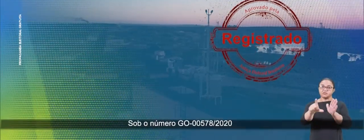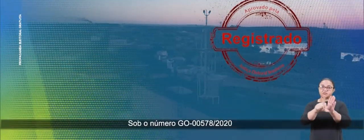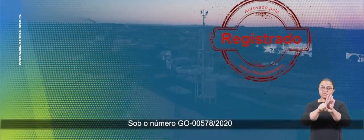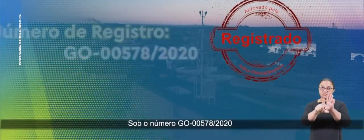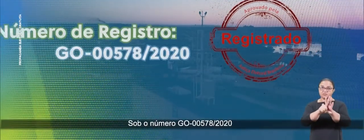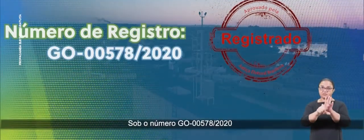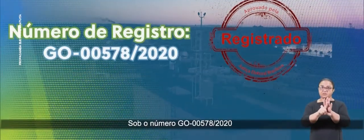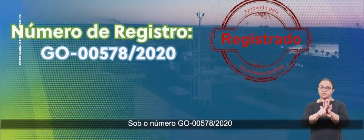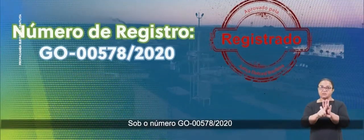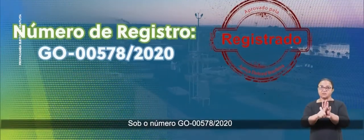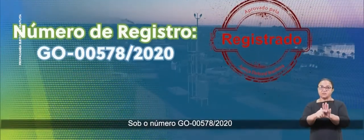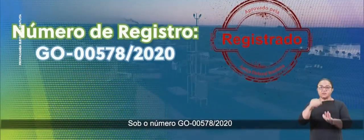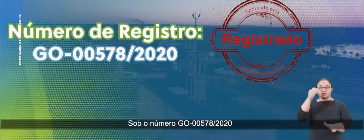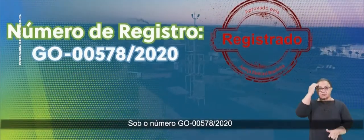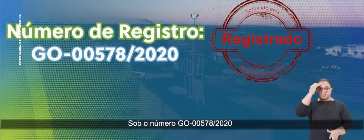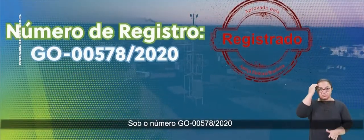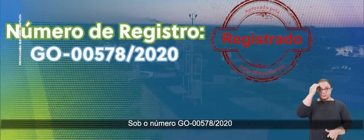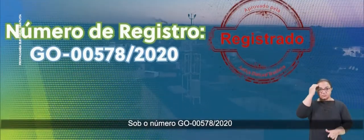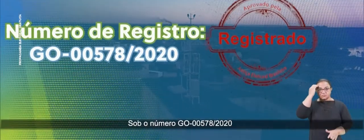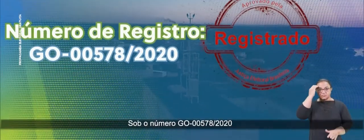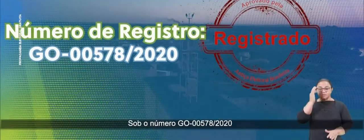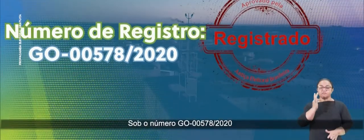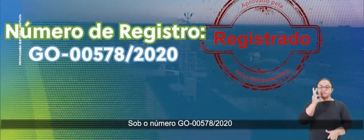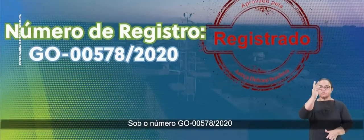sob o número